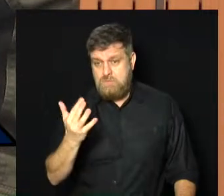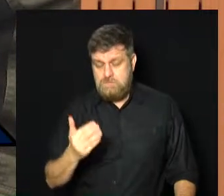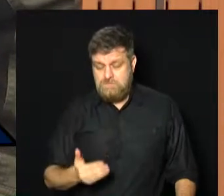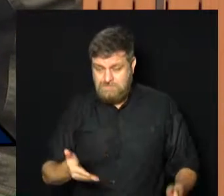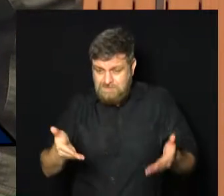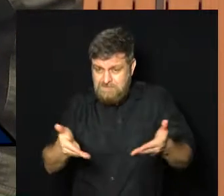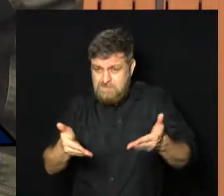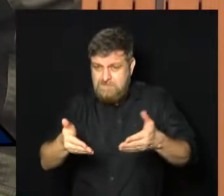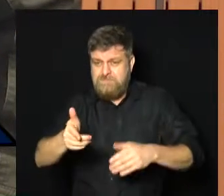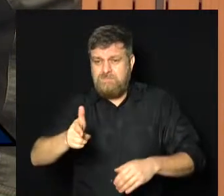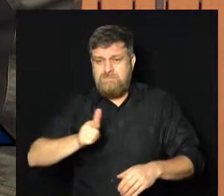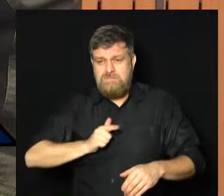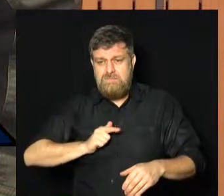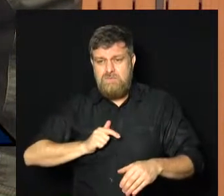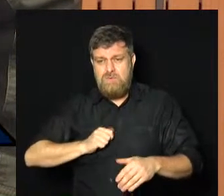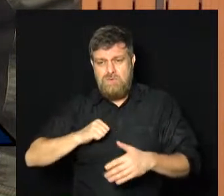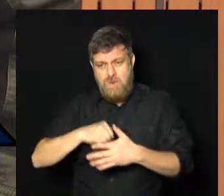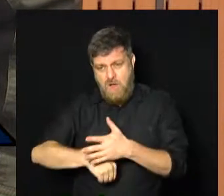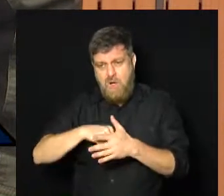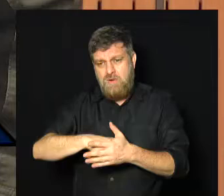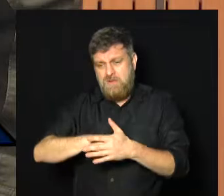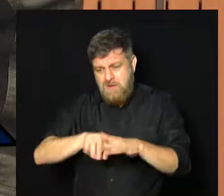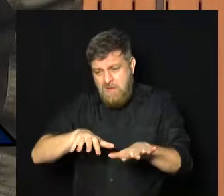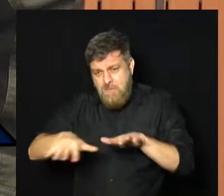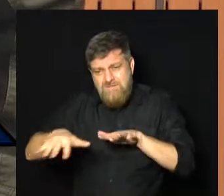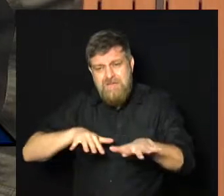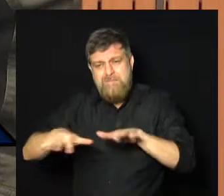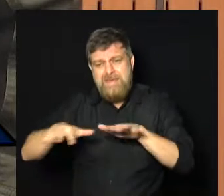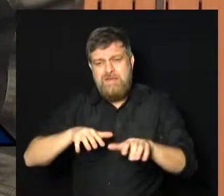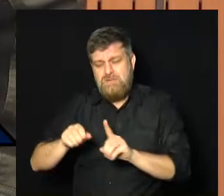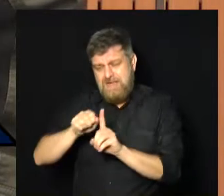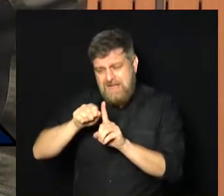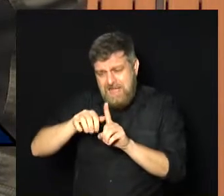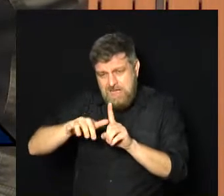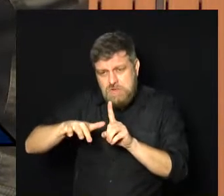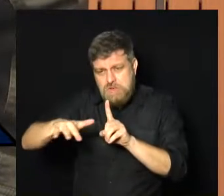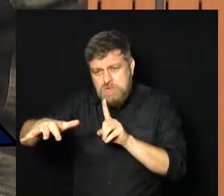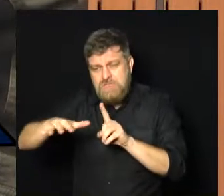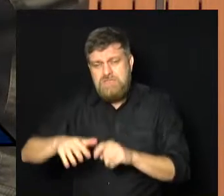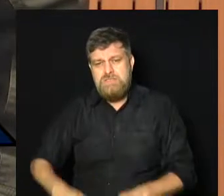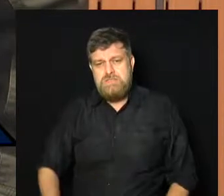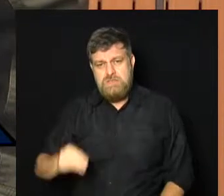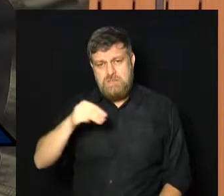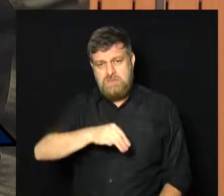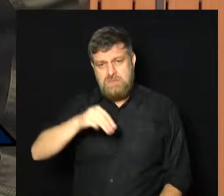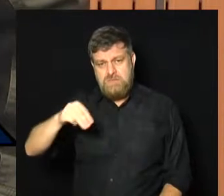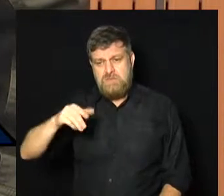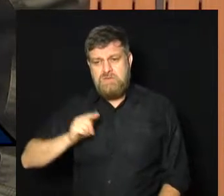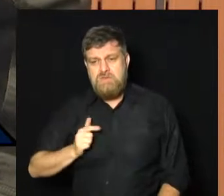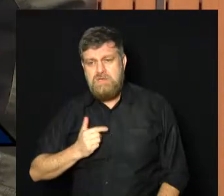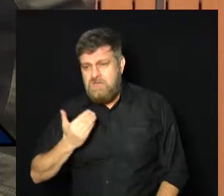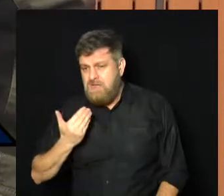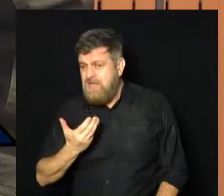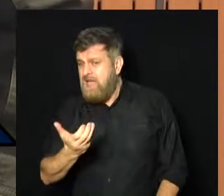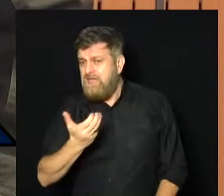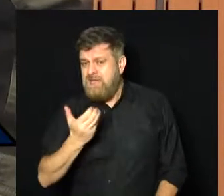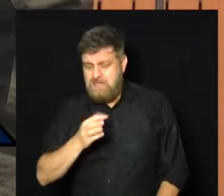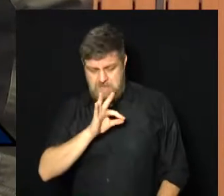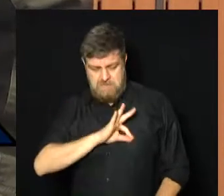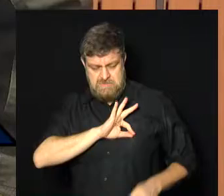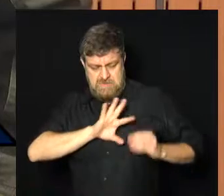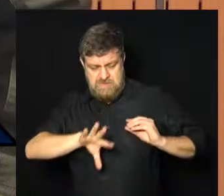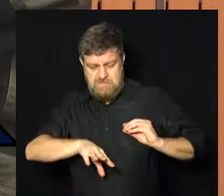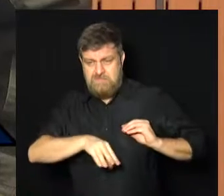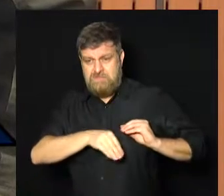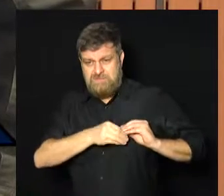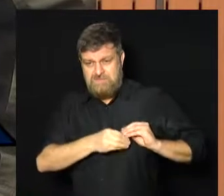uma mobilização das monitoras, dos agentes, em torno daquele bônus educacional que foi